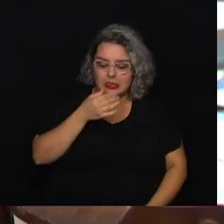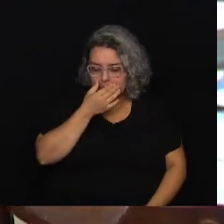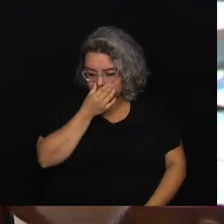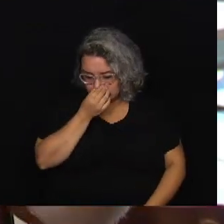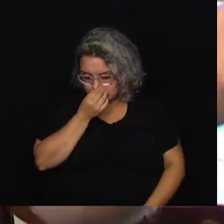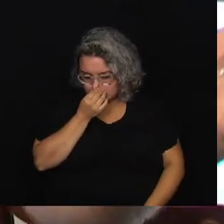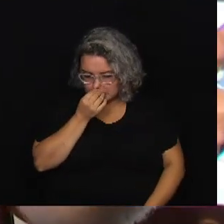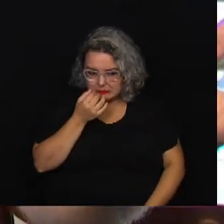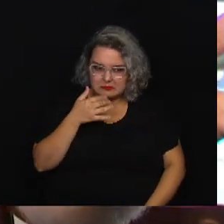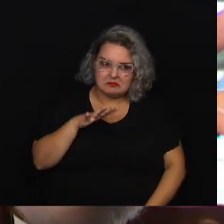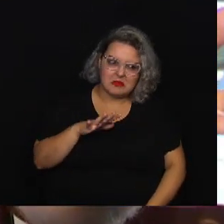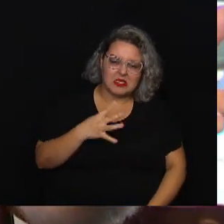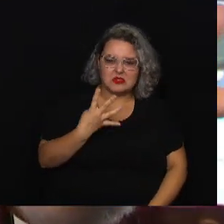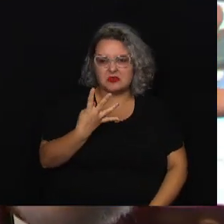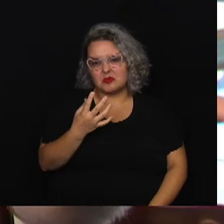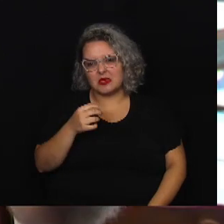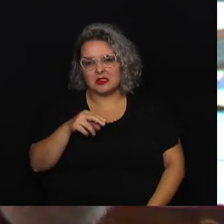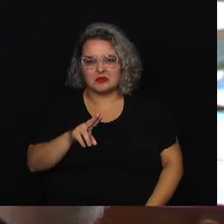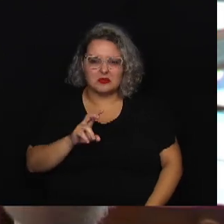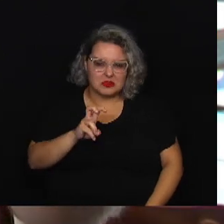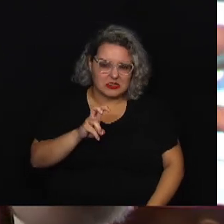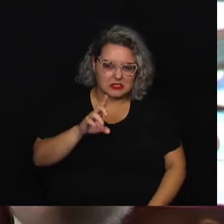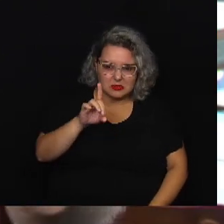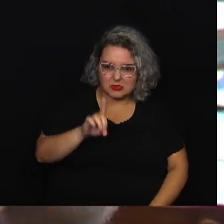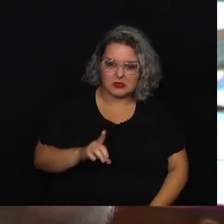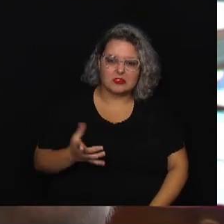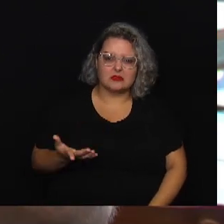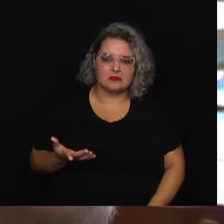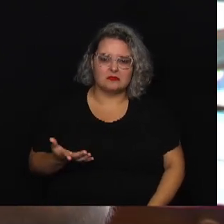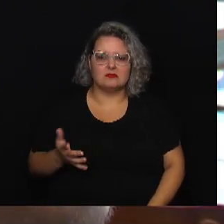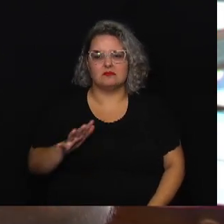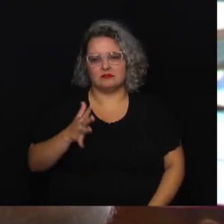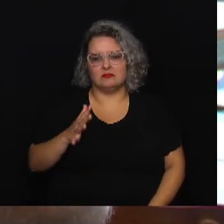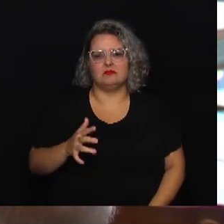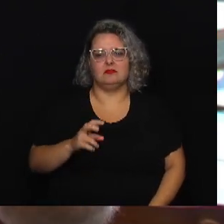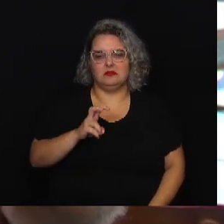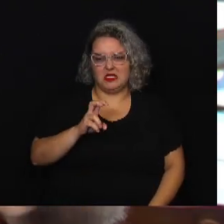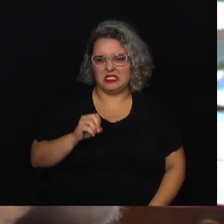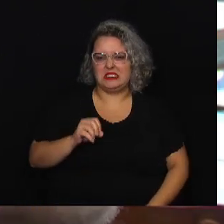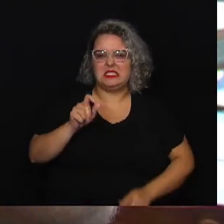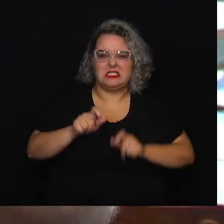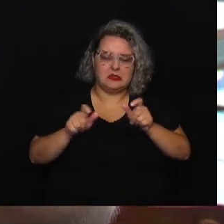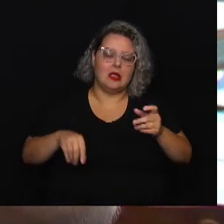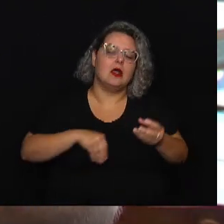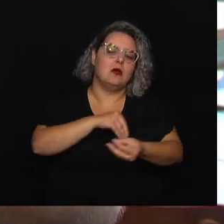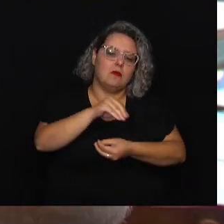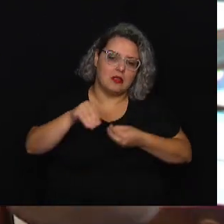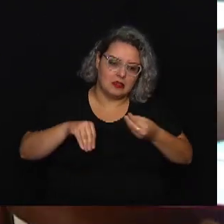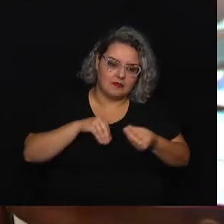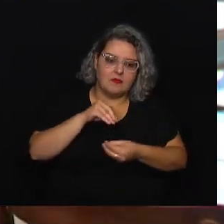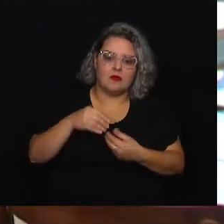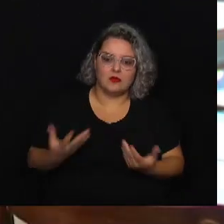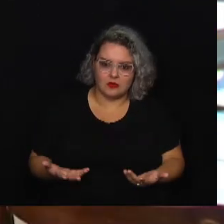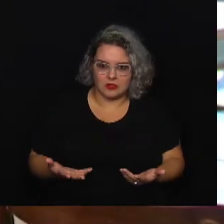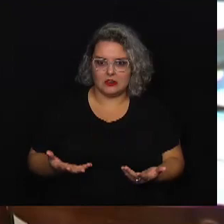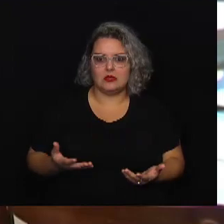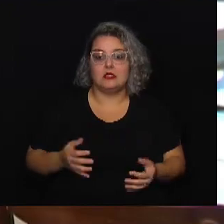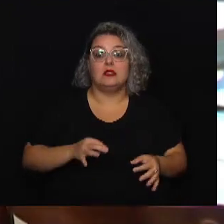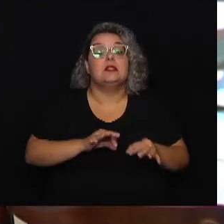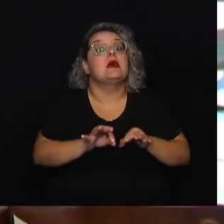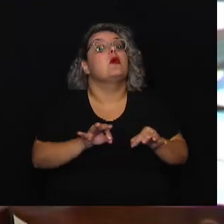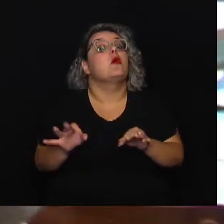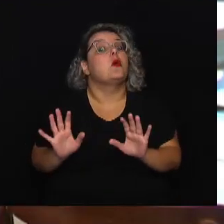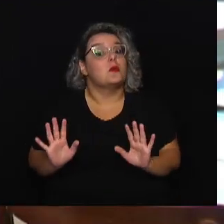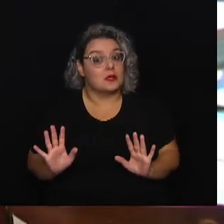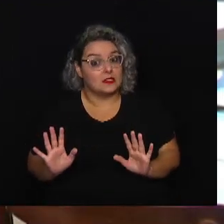mais 4, 5 diretores, então pelo menos umas 50 pessoas envolvidas nessa organização, né?